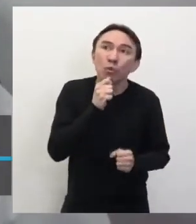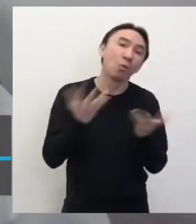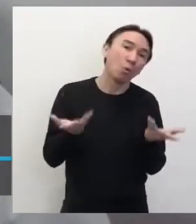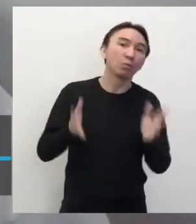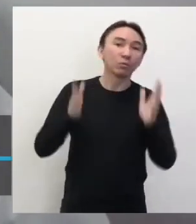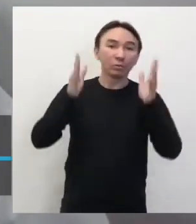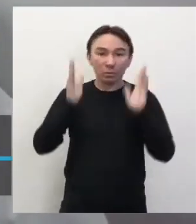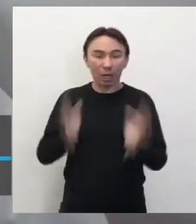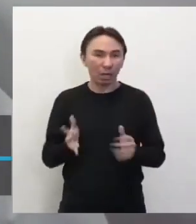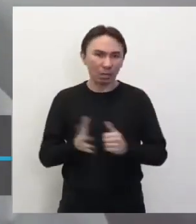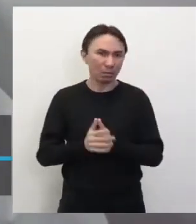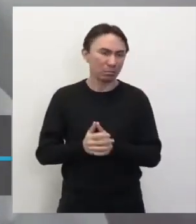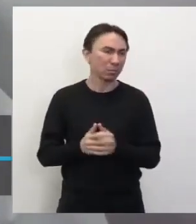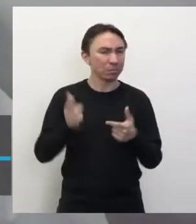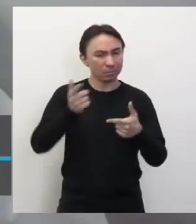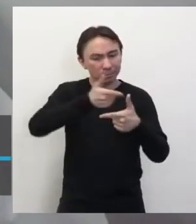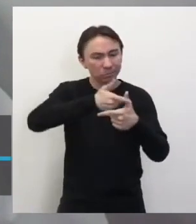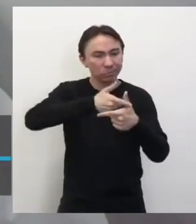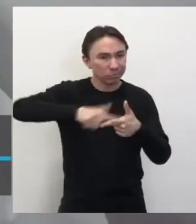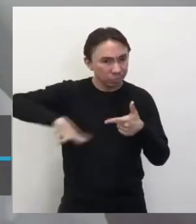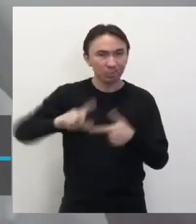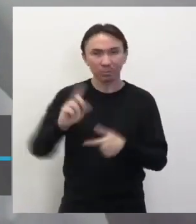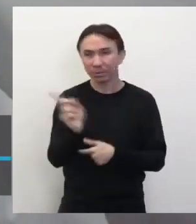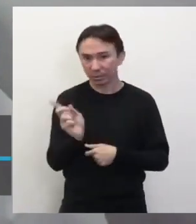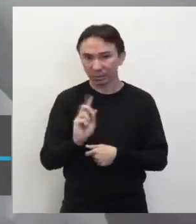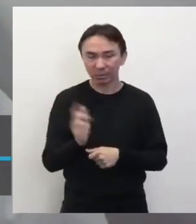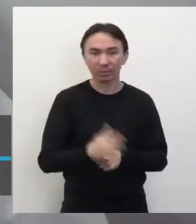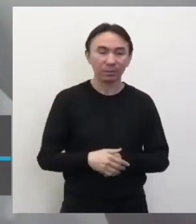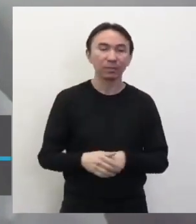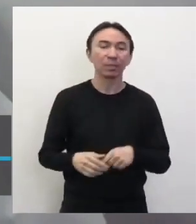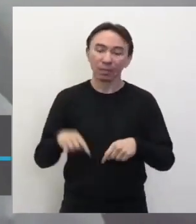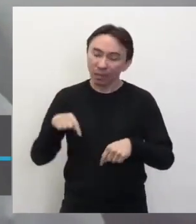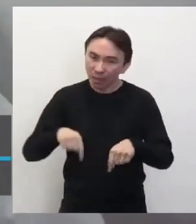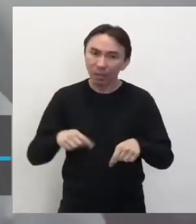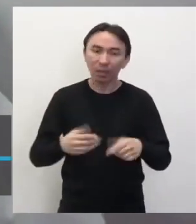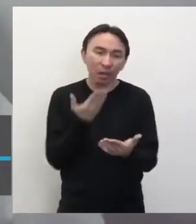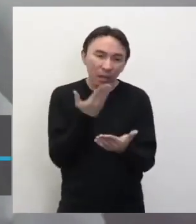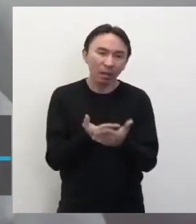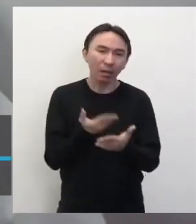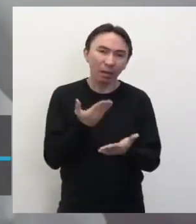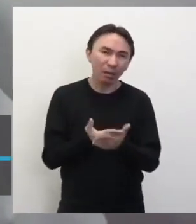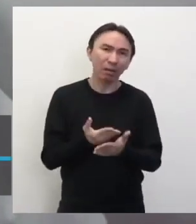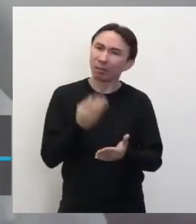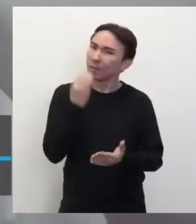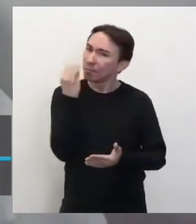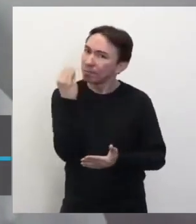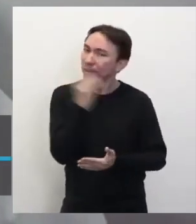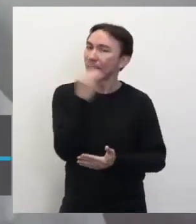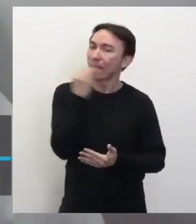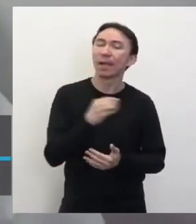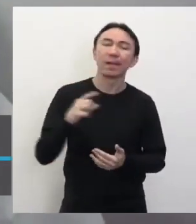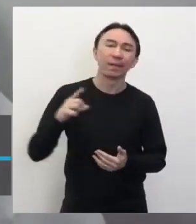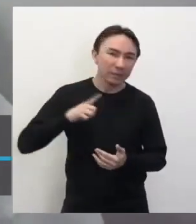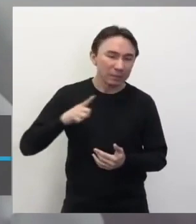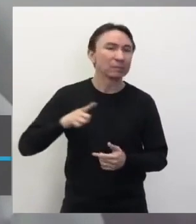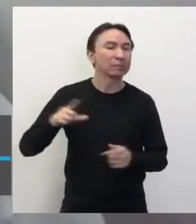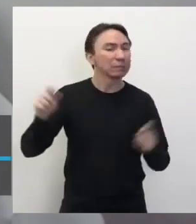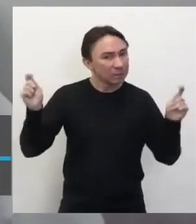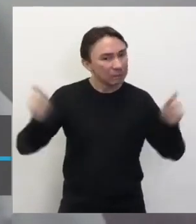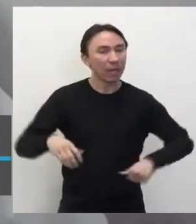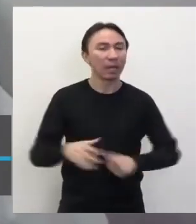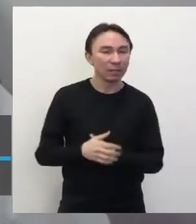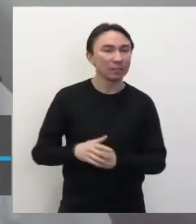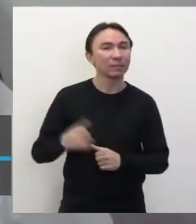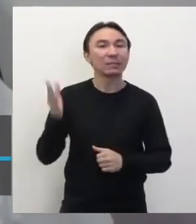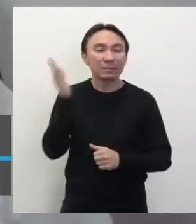né? Não tem problema, tá bom? A nossa aula dá para ser aproveitada mesmo assim, né? A gente sabe que cada escola é uma realidade, cada cidade